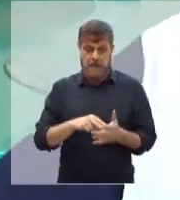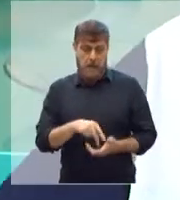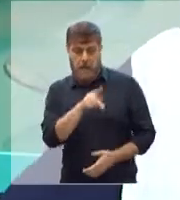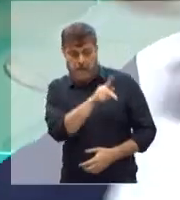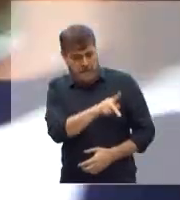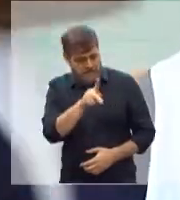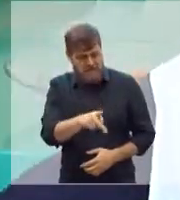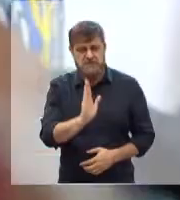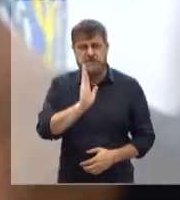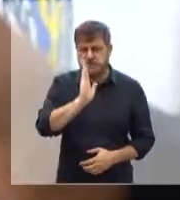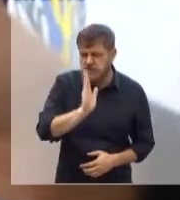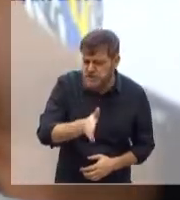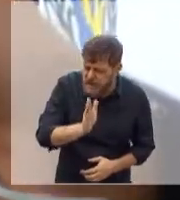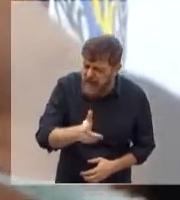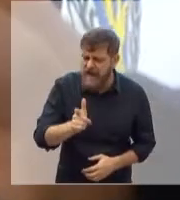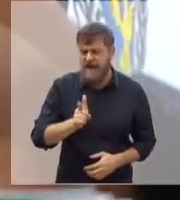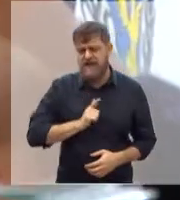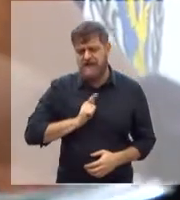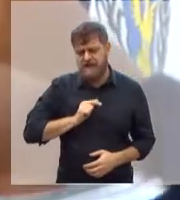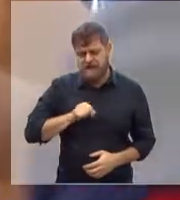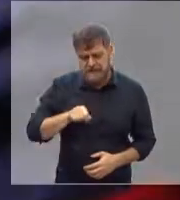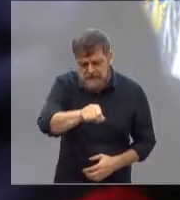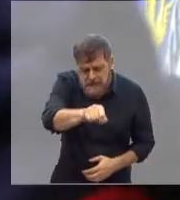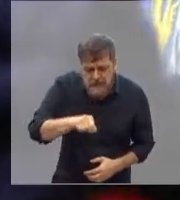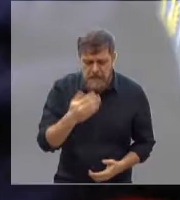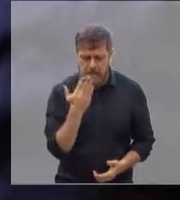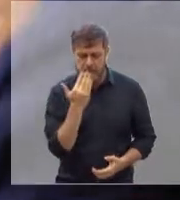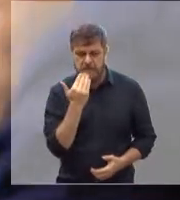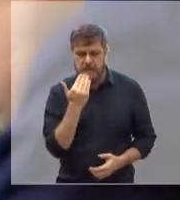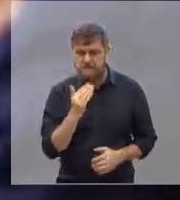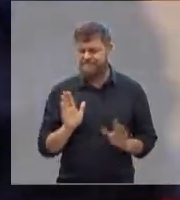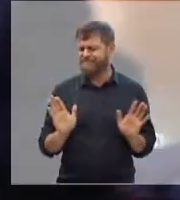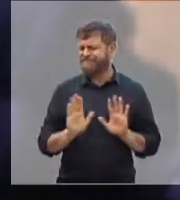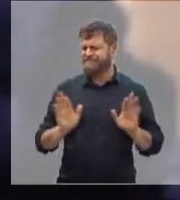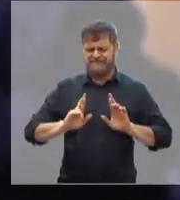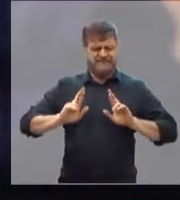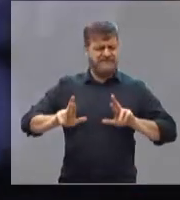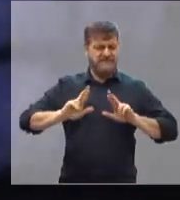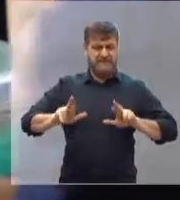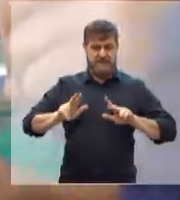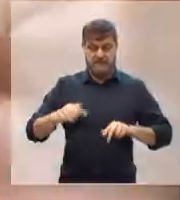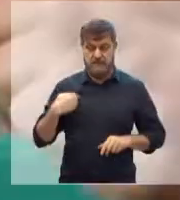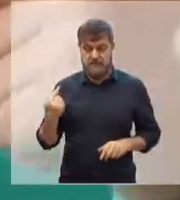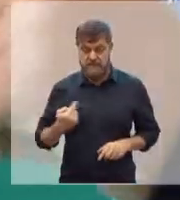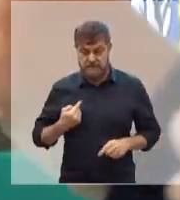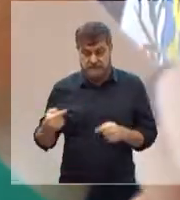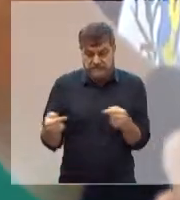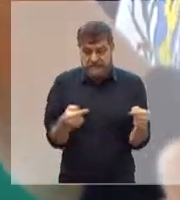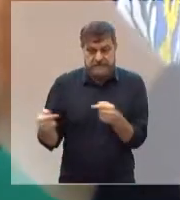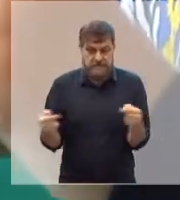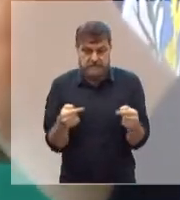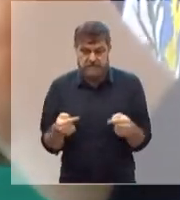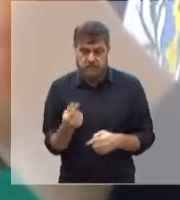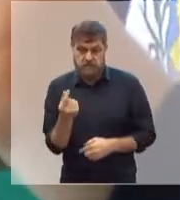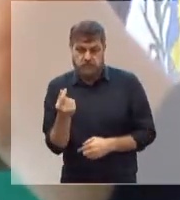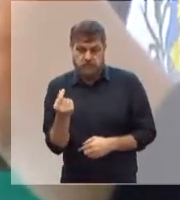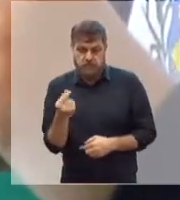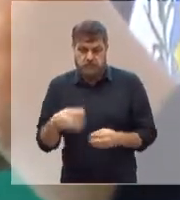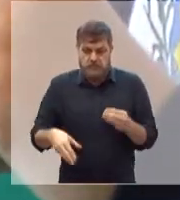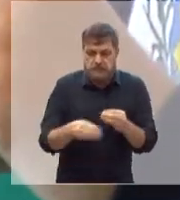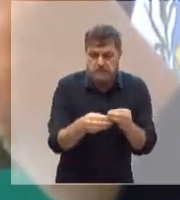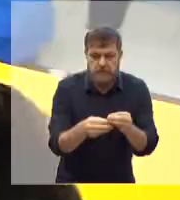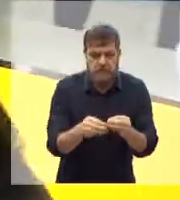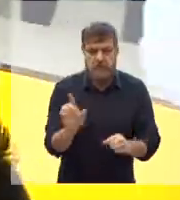do professor, mas o professor já tem o vale alimentação. Não é essa a questão. Eu não estou disputando